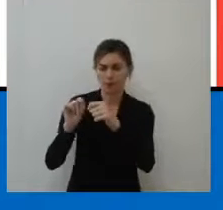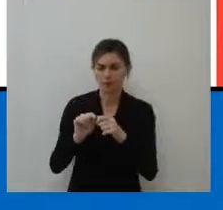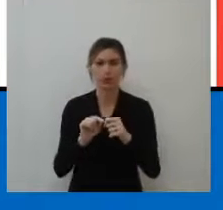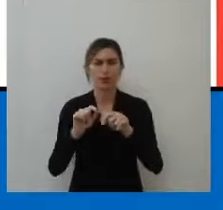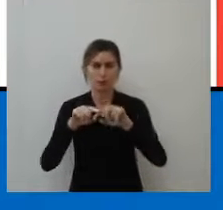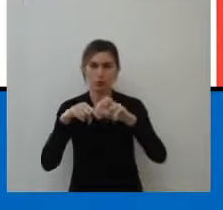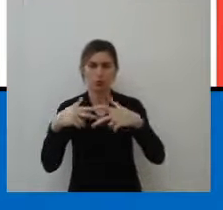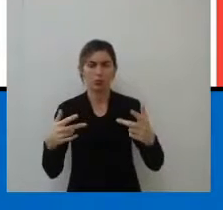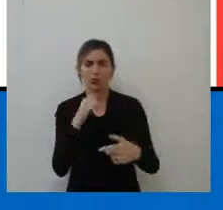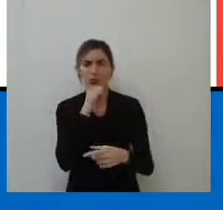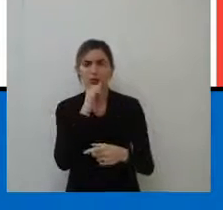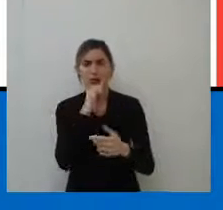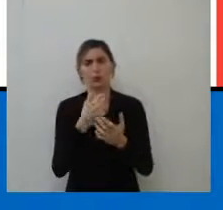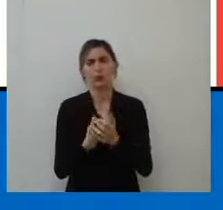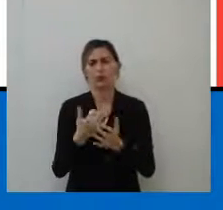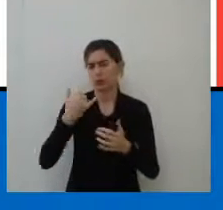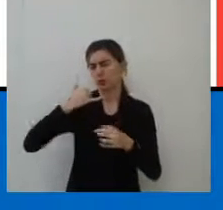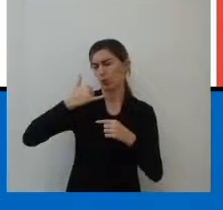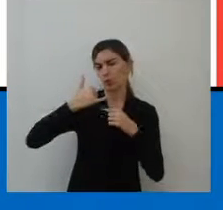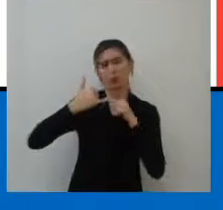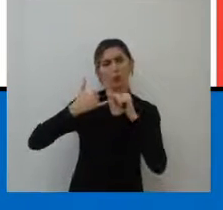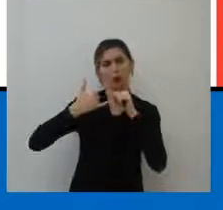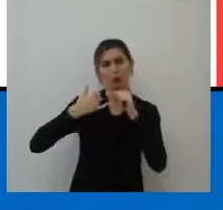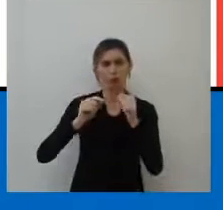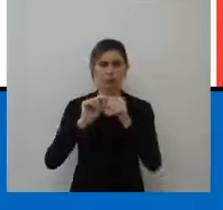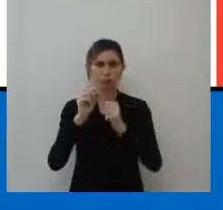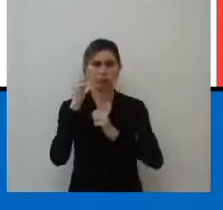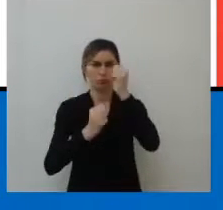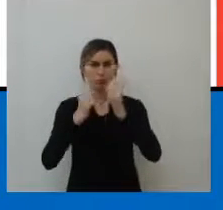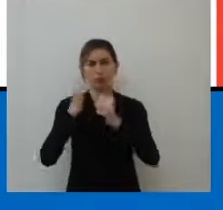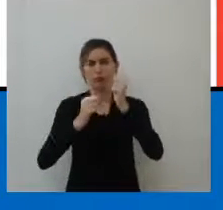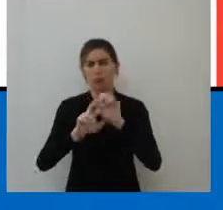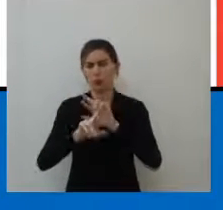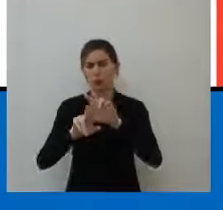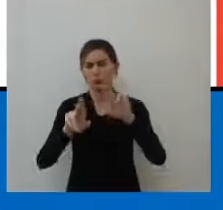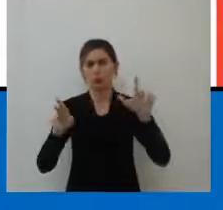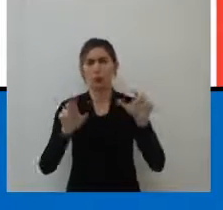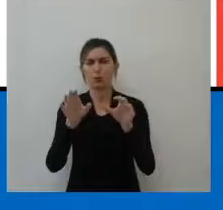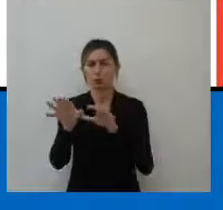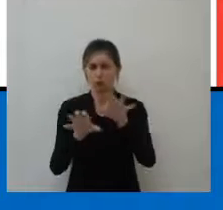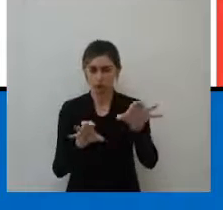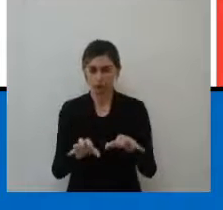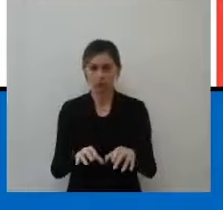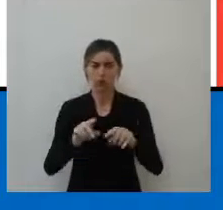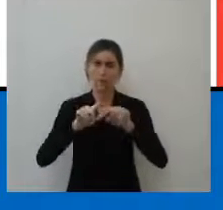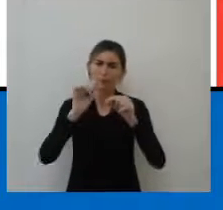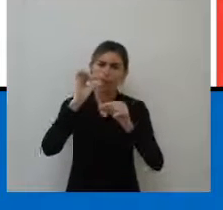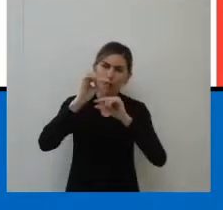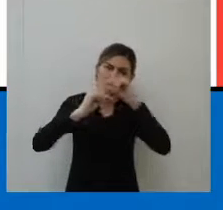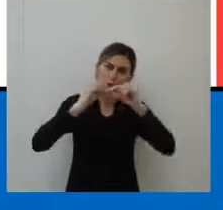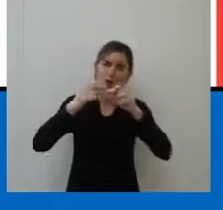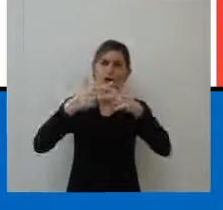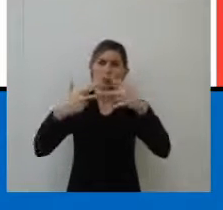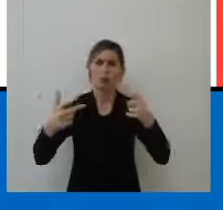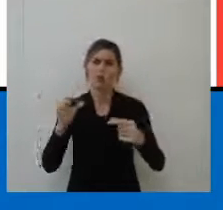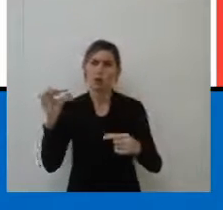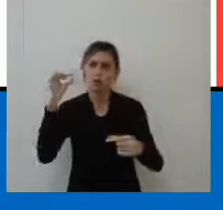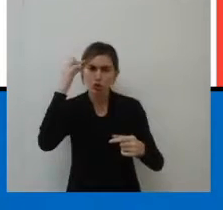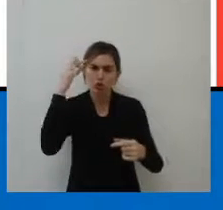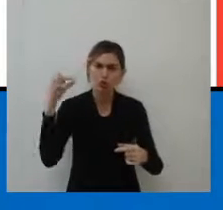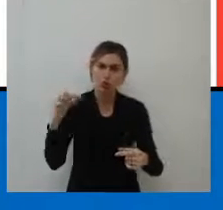produto. Por exemplo, o celular, para ser fabricado, existe uma série complexa de peças, de